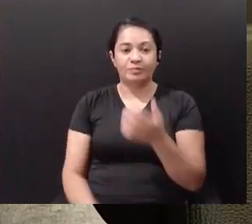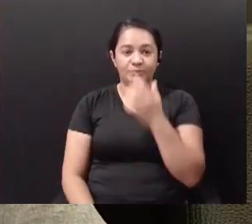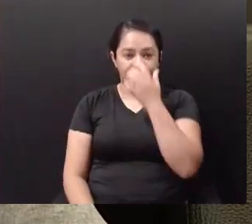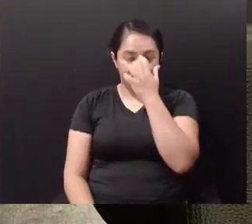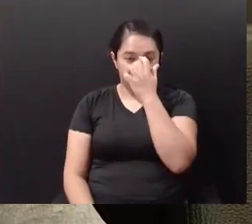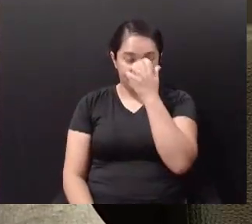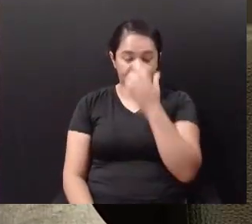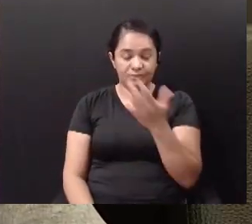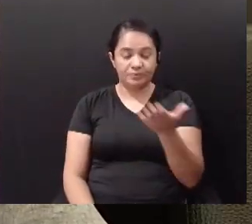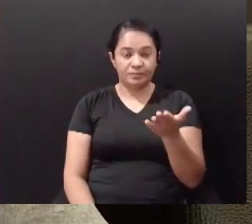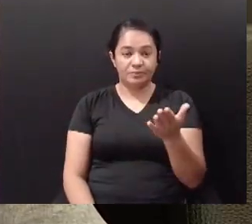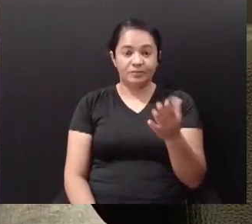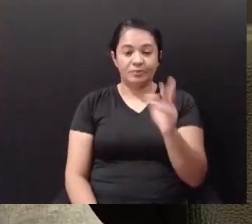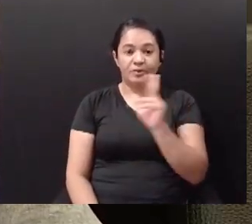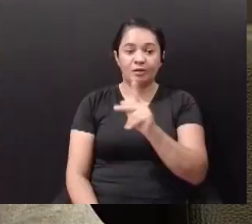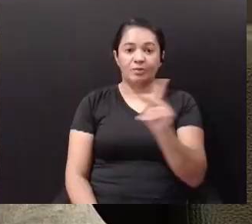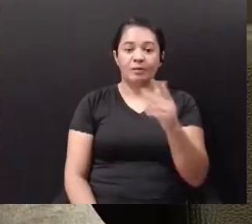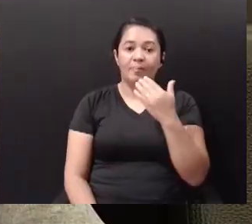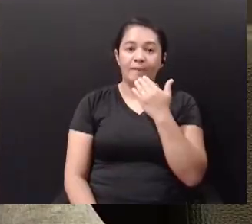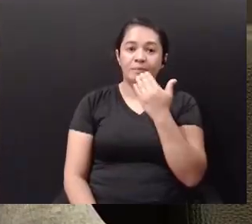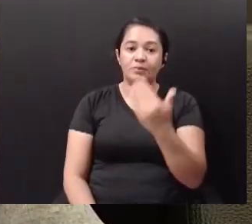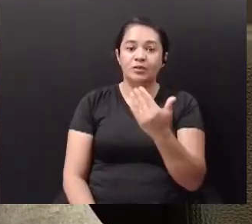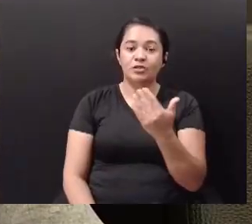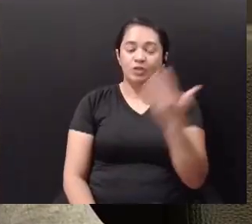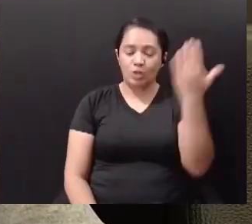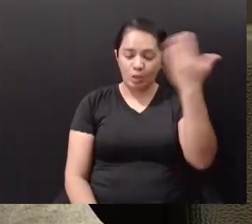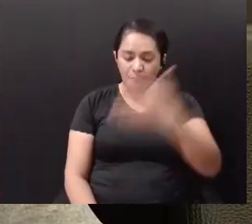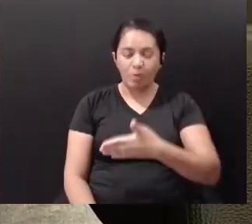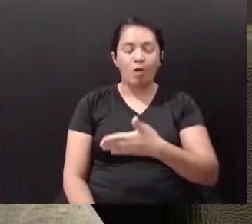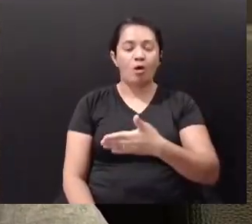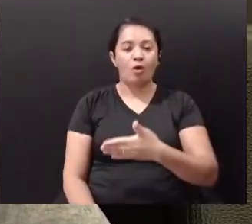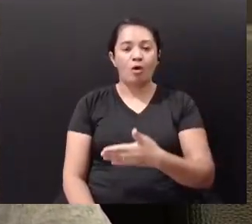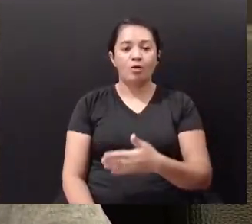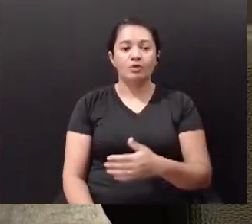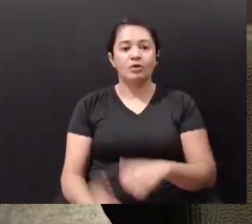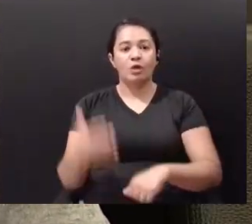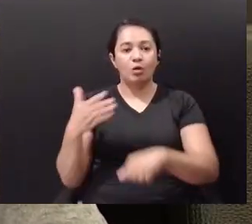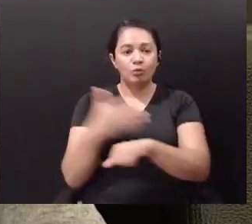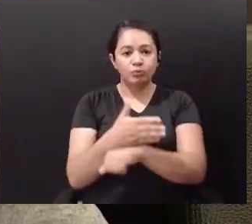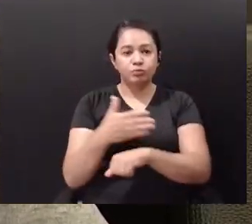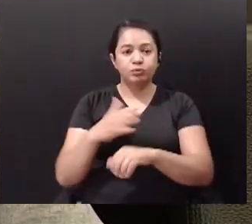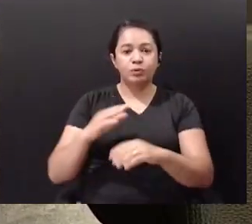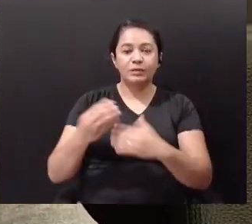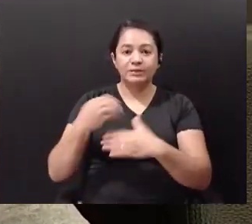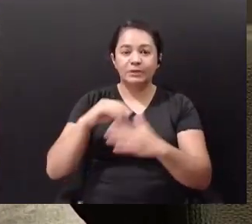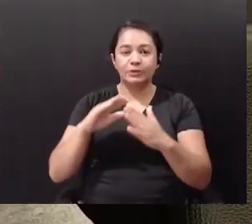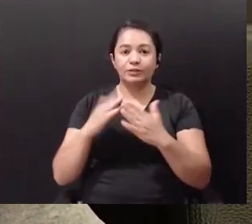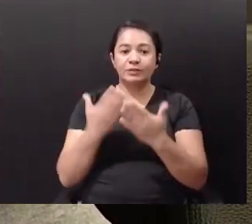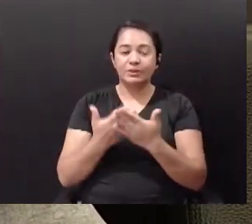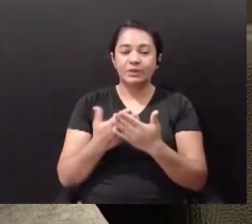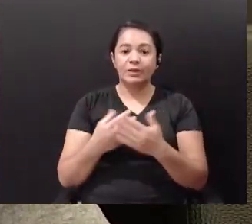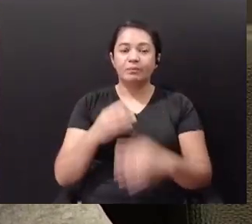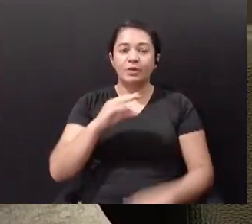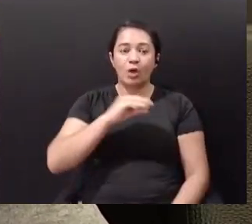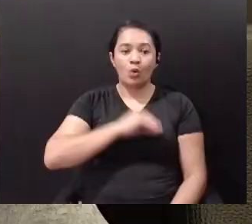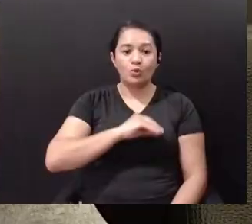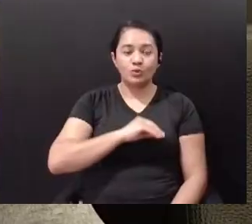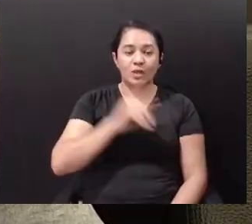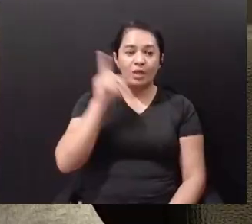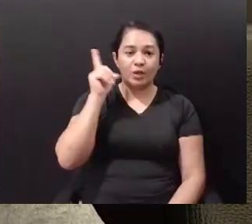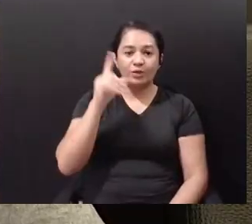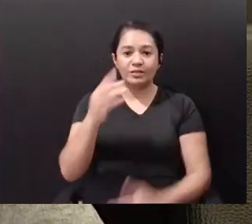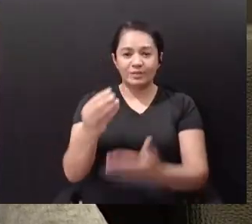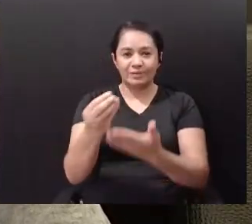professor pedindo que seja atestada a frequência dele nas aulas para receber o salário, isso sendo apresentado por uma comissão